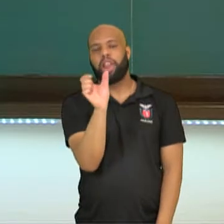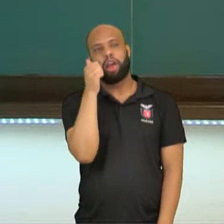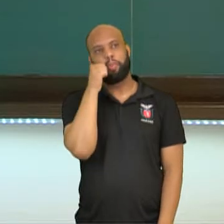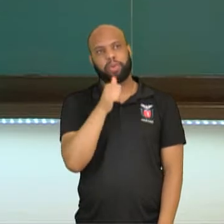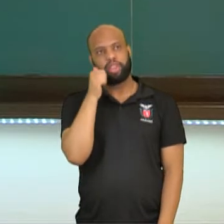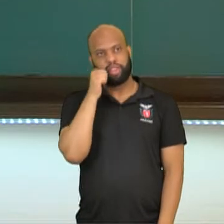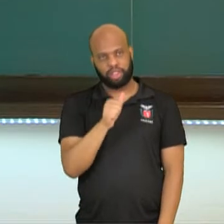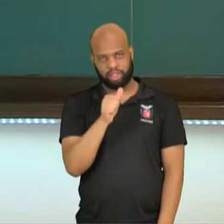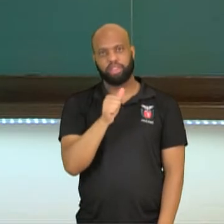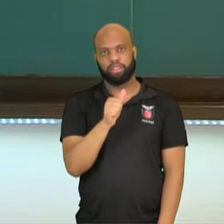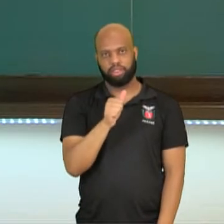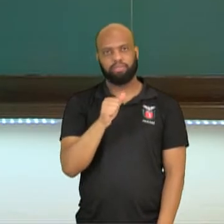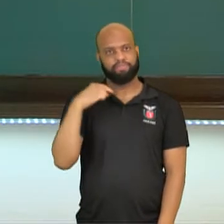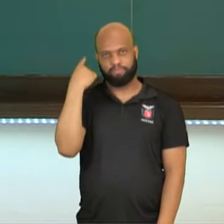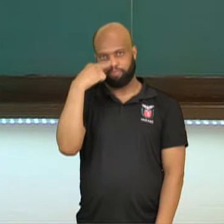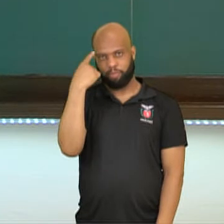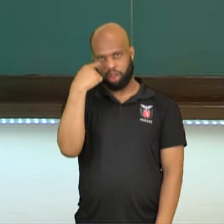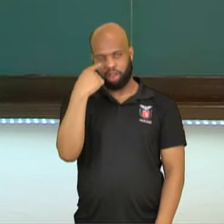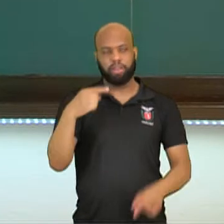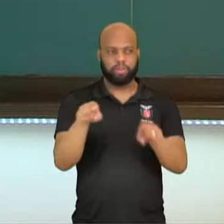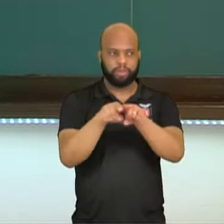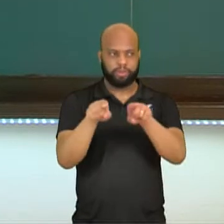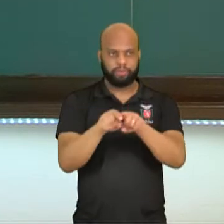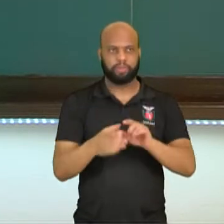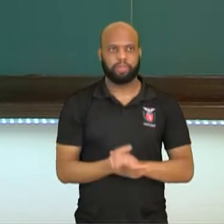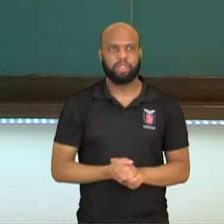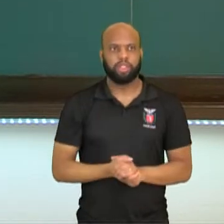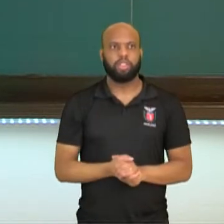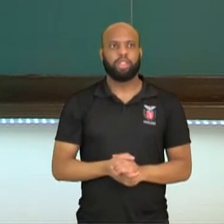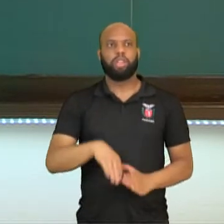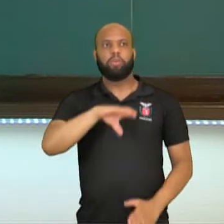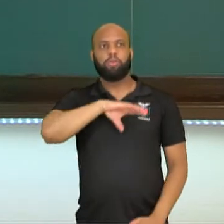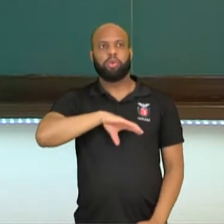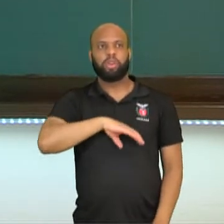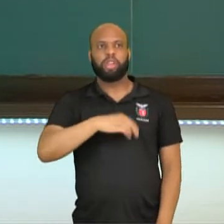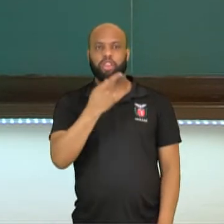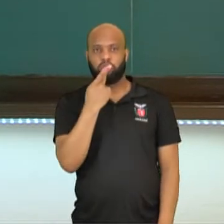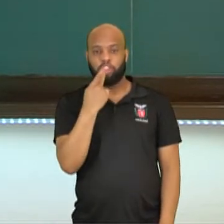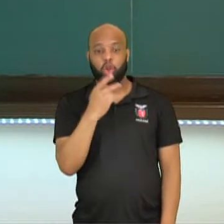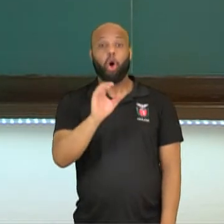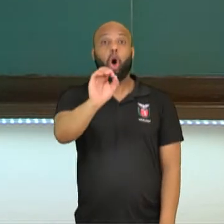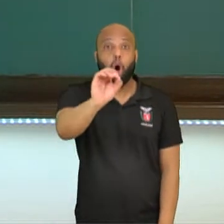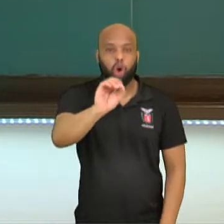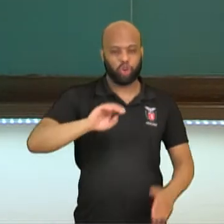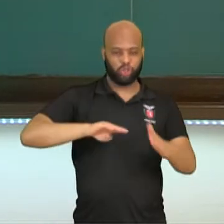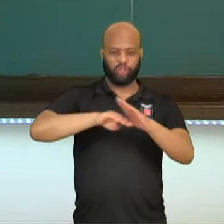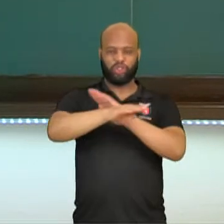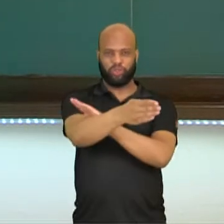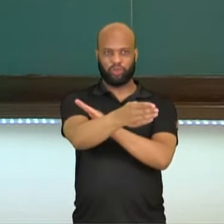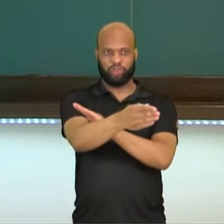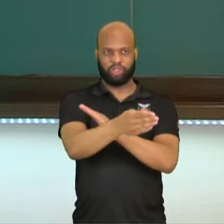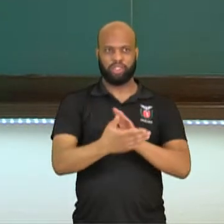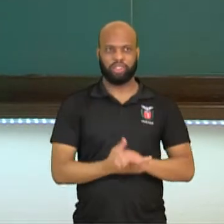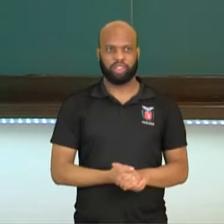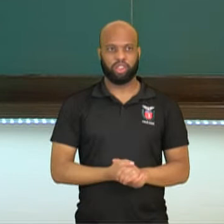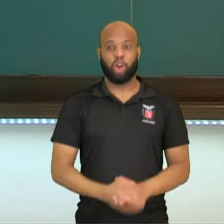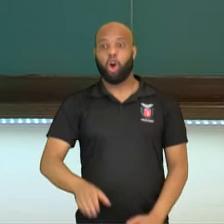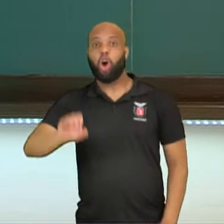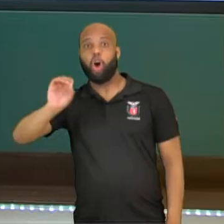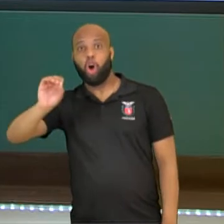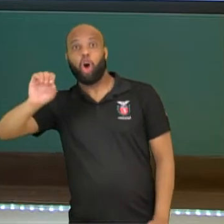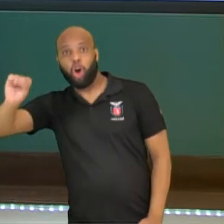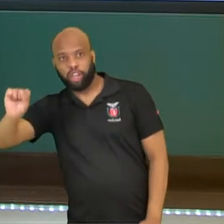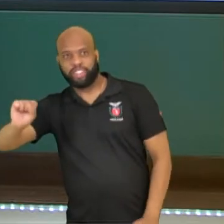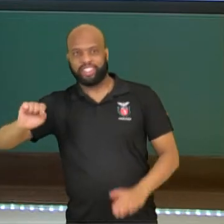em língua espanhola. Em português eu falo o costume, os